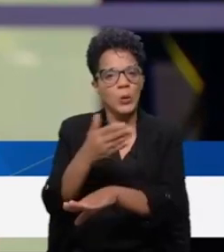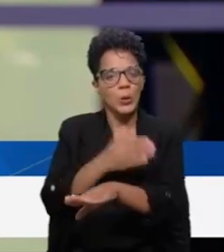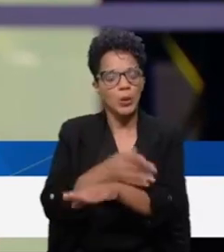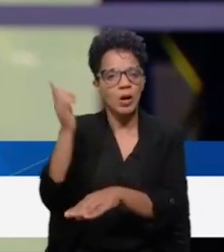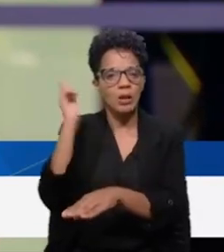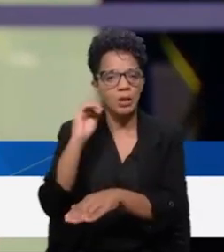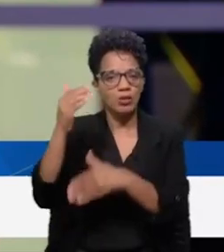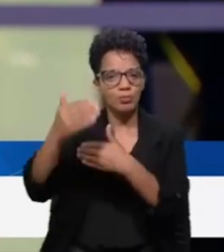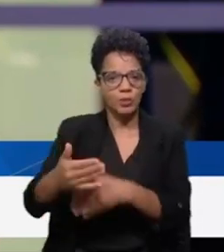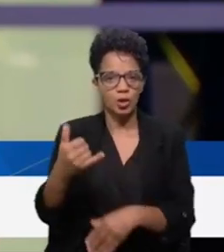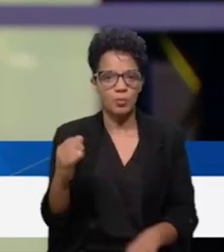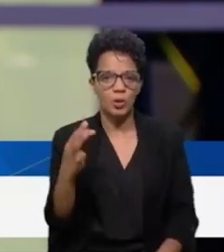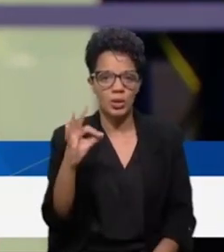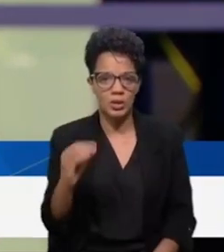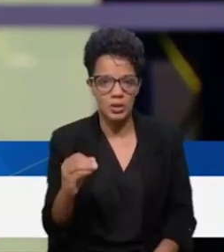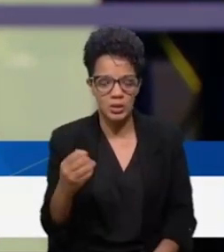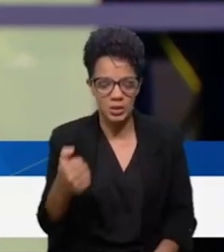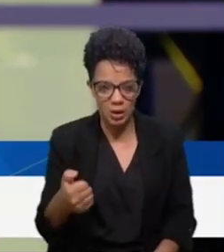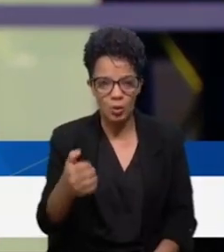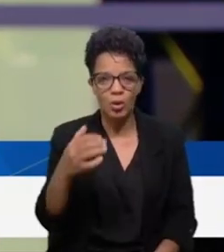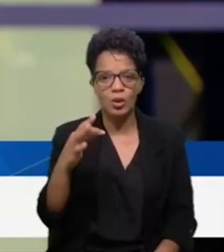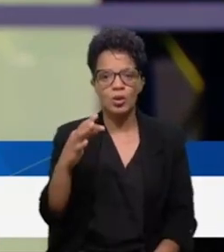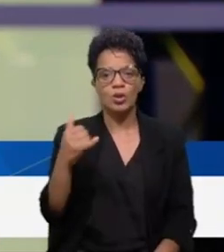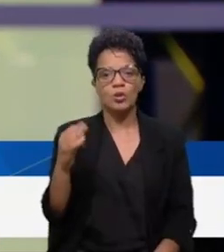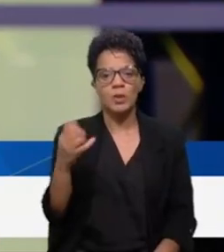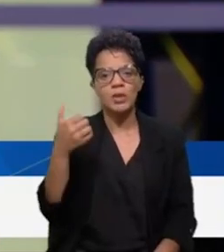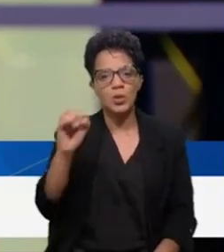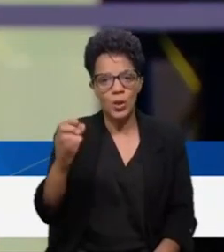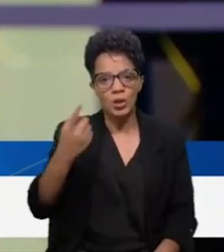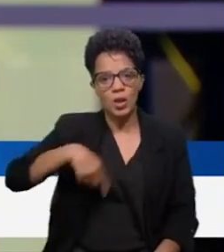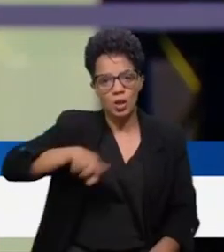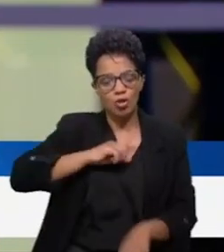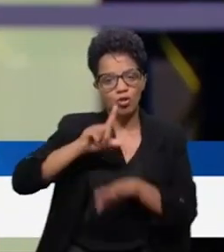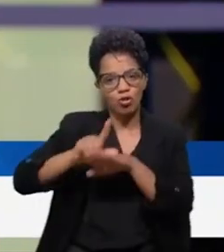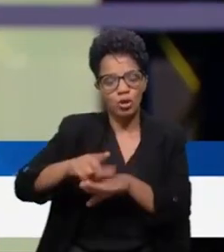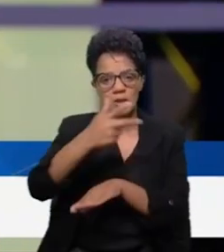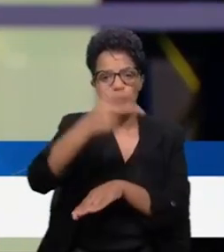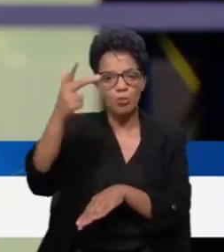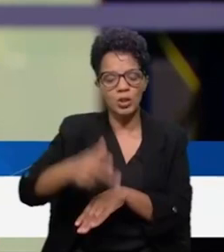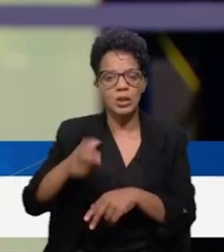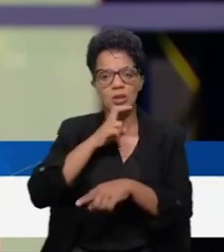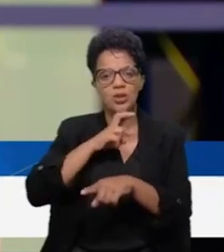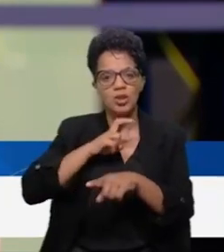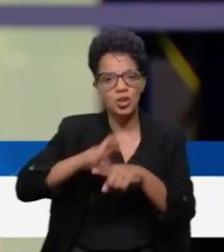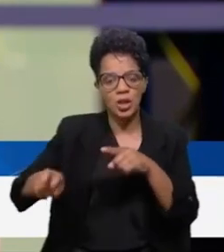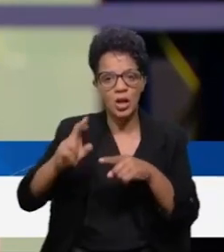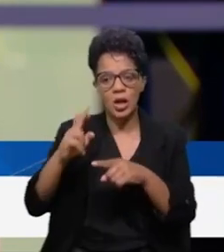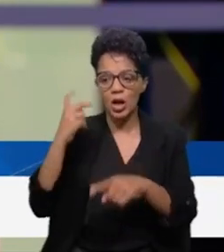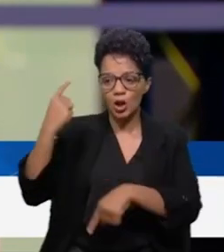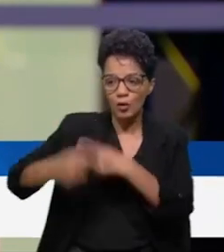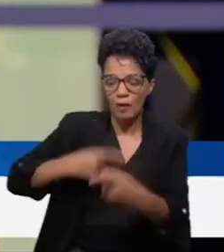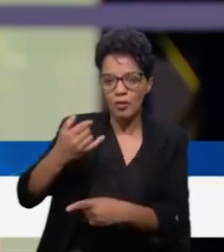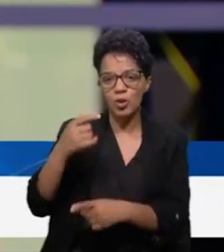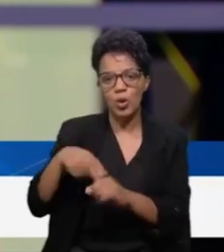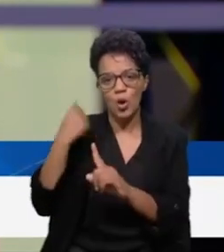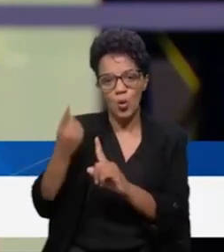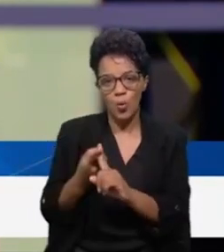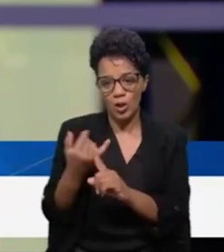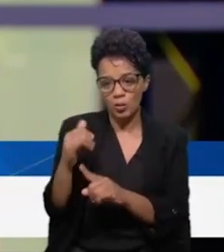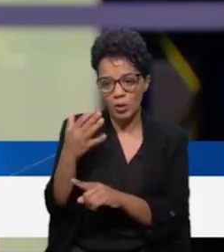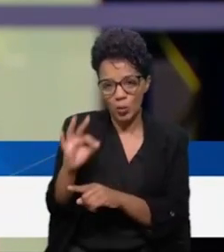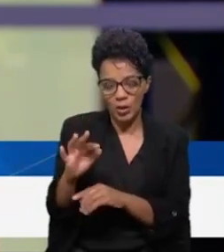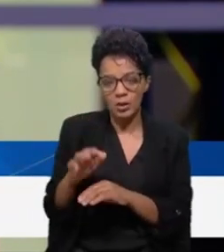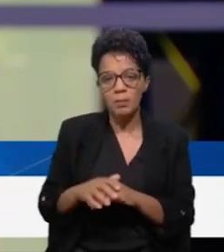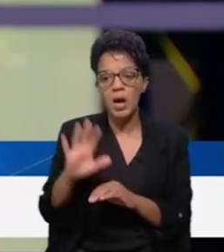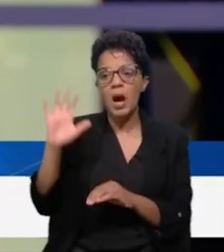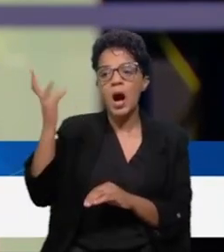de 2045, 2050. E aí o LIVRE é vocal, nós queremos 100% de energias renováveis em 2040. Mas para acontecer isto... E para acabar? Para